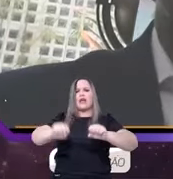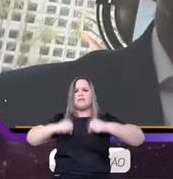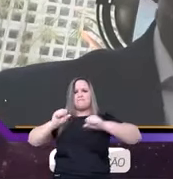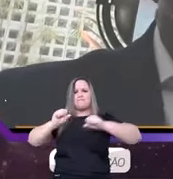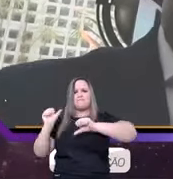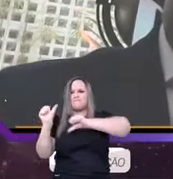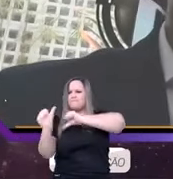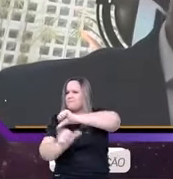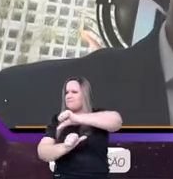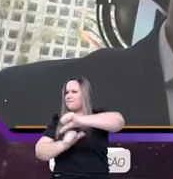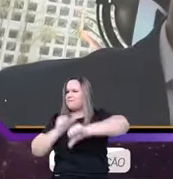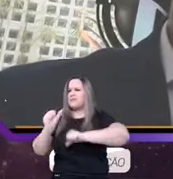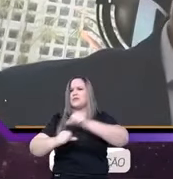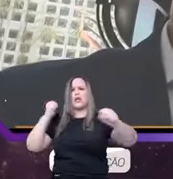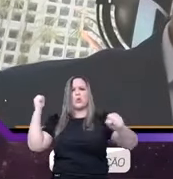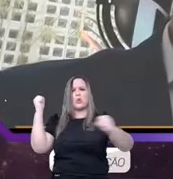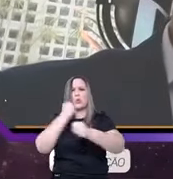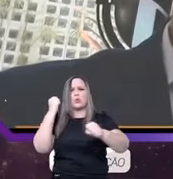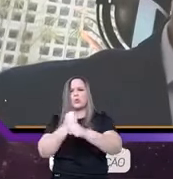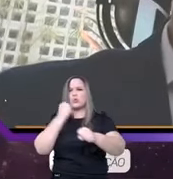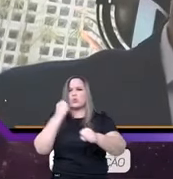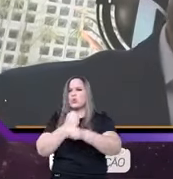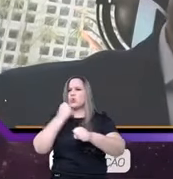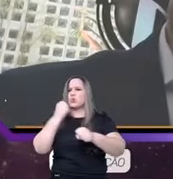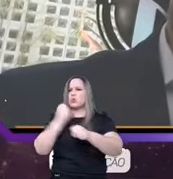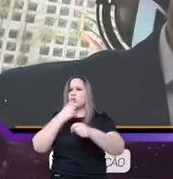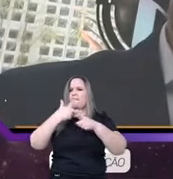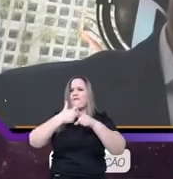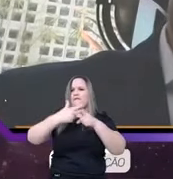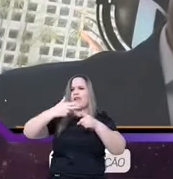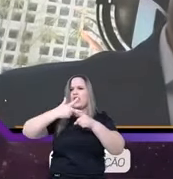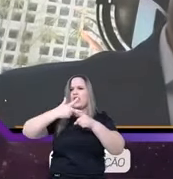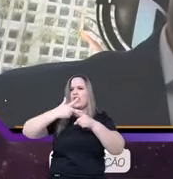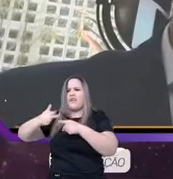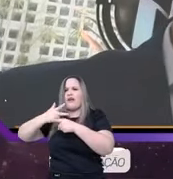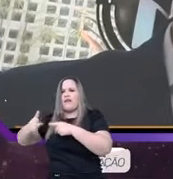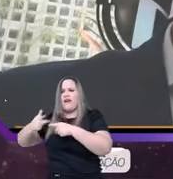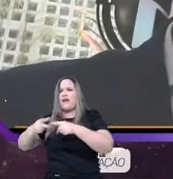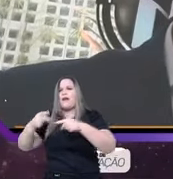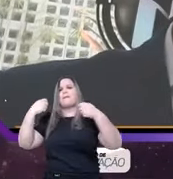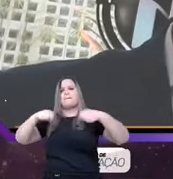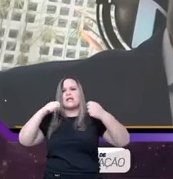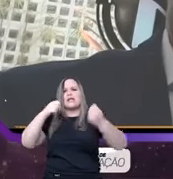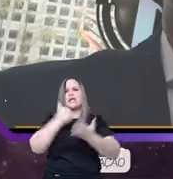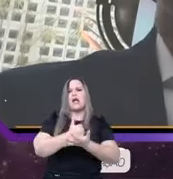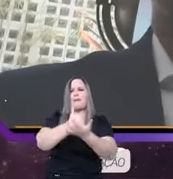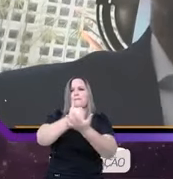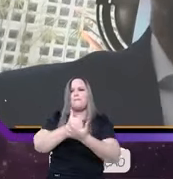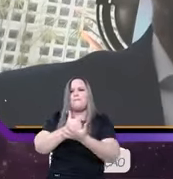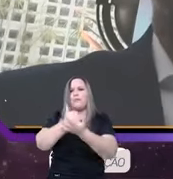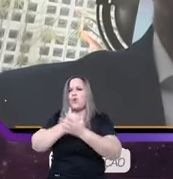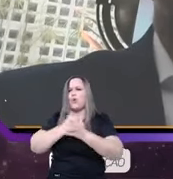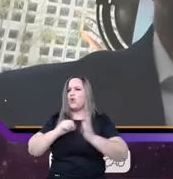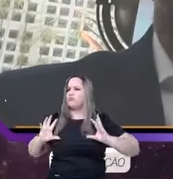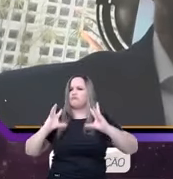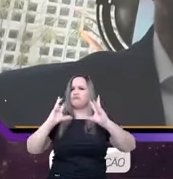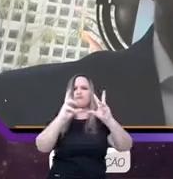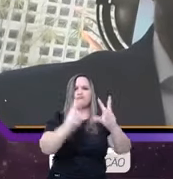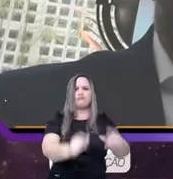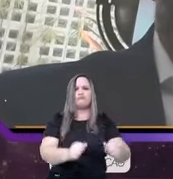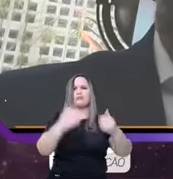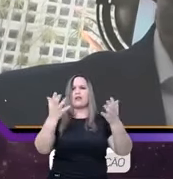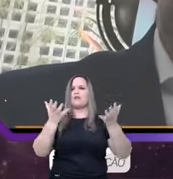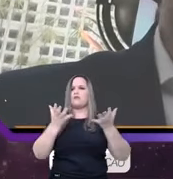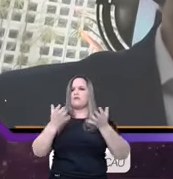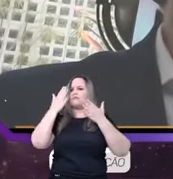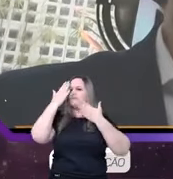soluções novas. Para isso, a gente precisa do apoio e da participação de todos. Eu deixo aqui meu muito obrigado